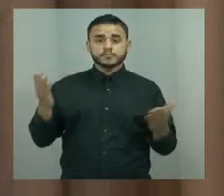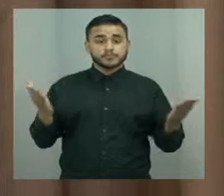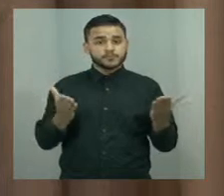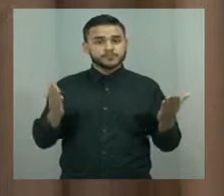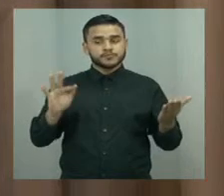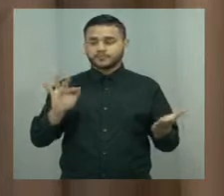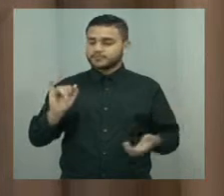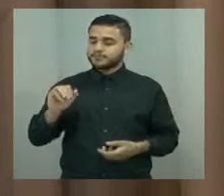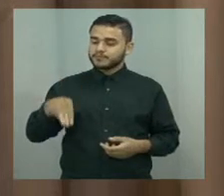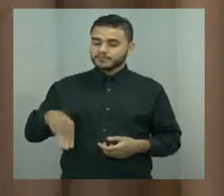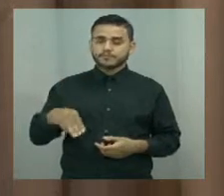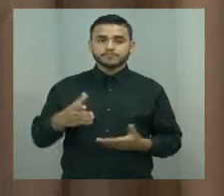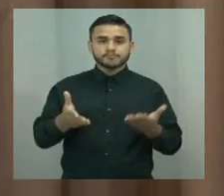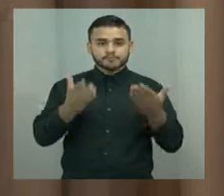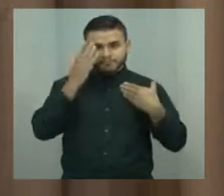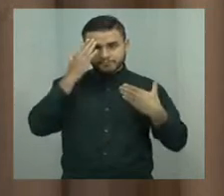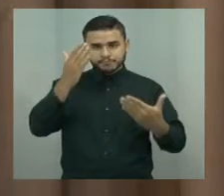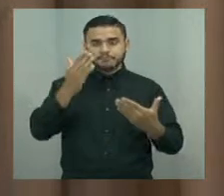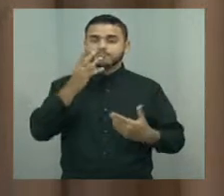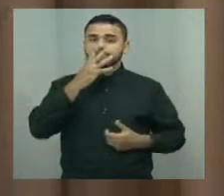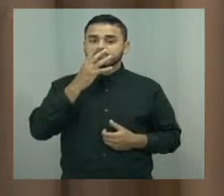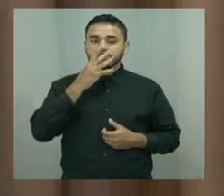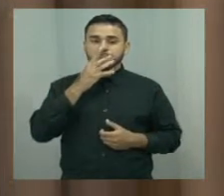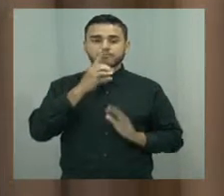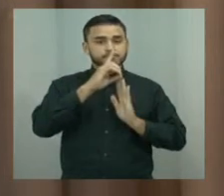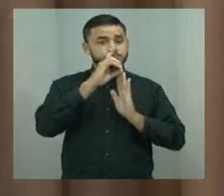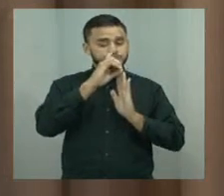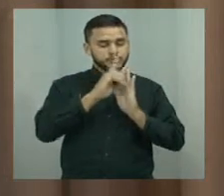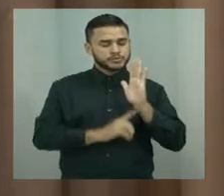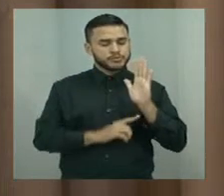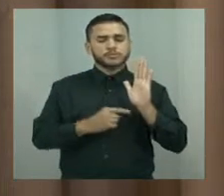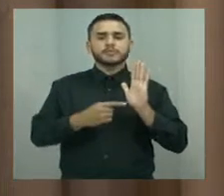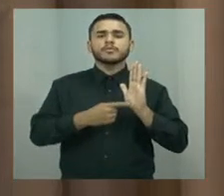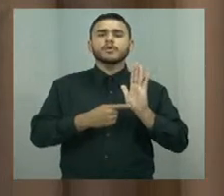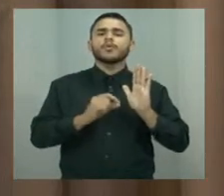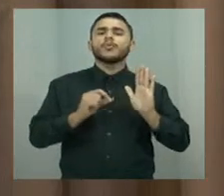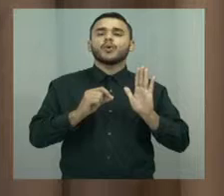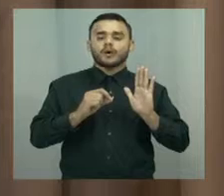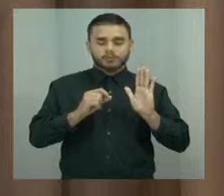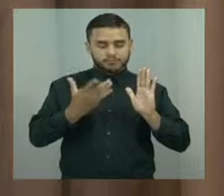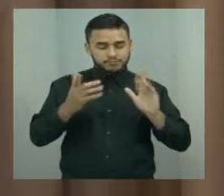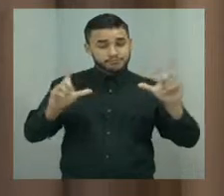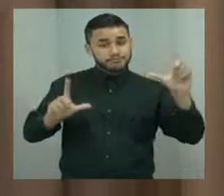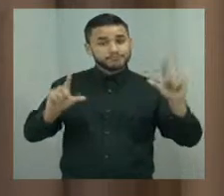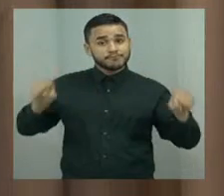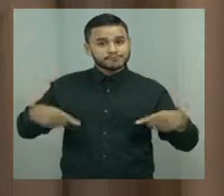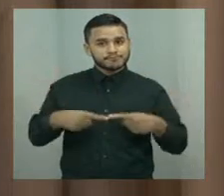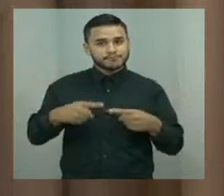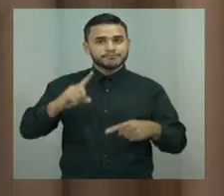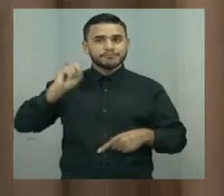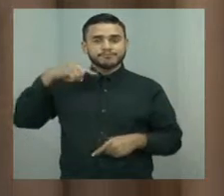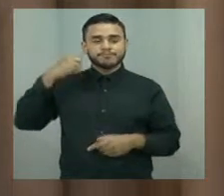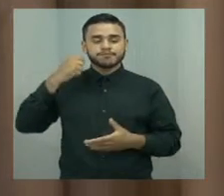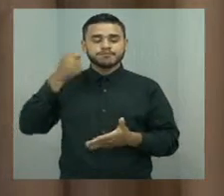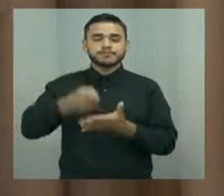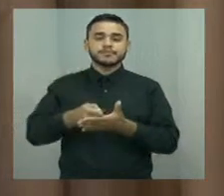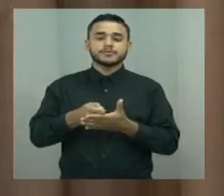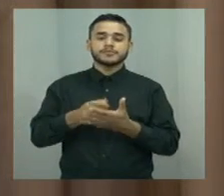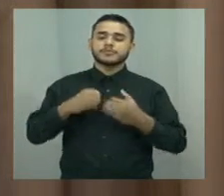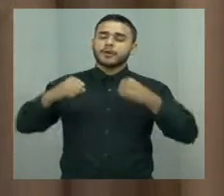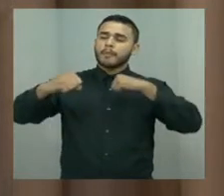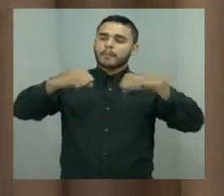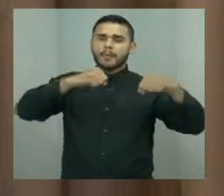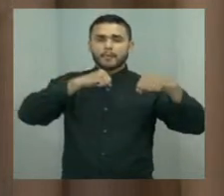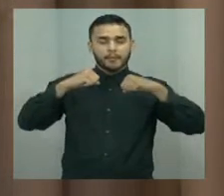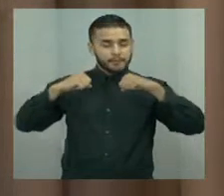eu agradeço a sua companhia, mas o programa É Direito, é esse nosso espaço, esse nosso encontro semanal, onde a gente procura debater, através de um